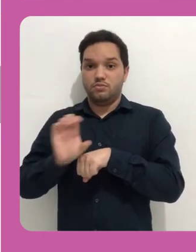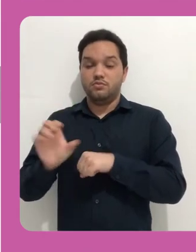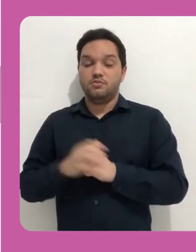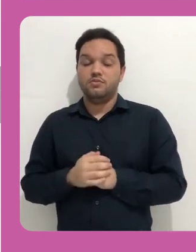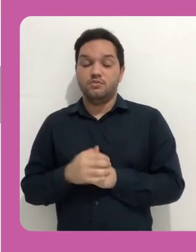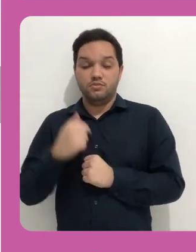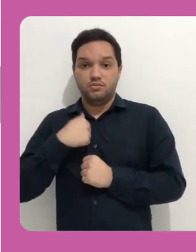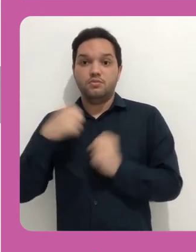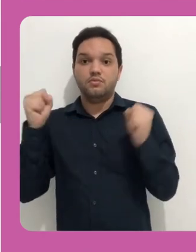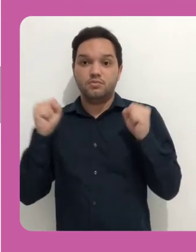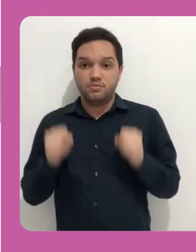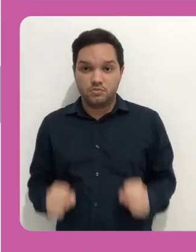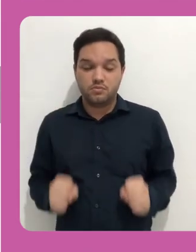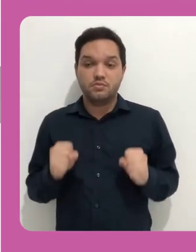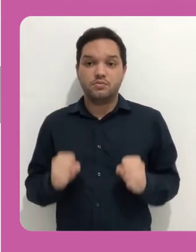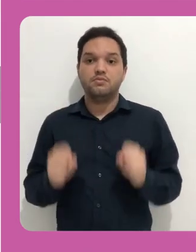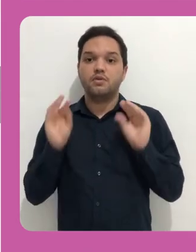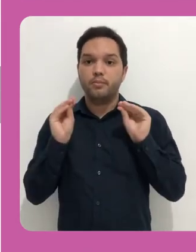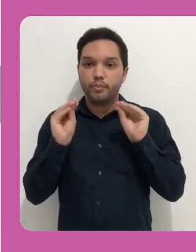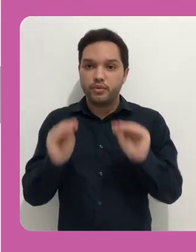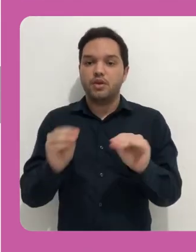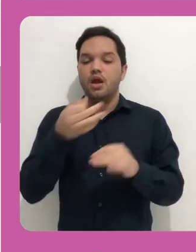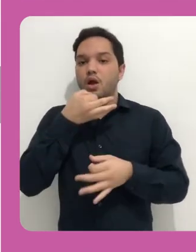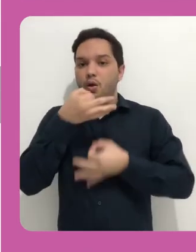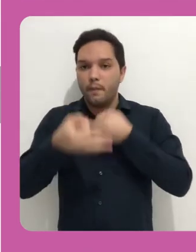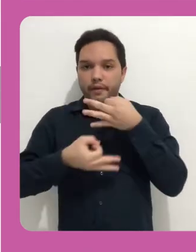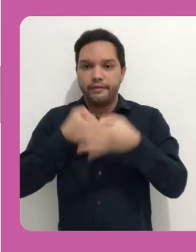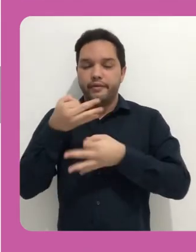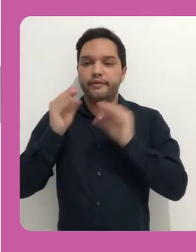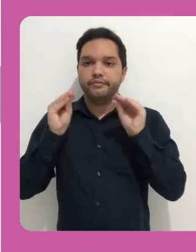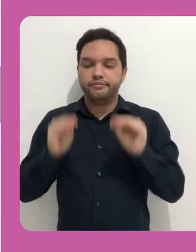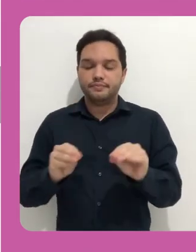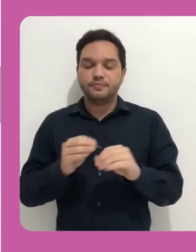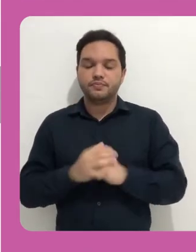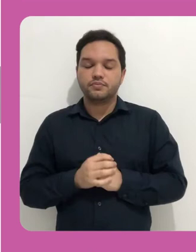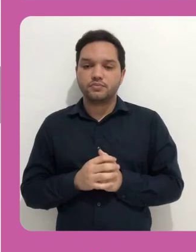Que eu posso colocar um comentário